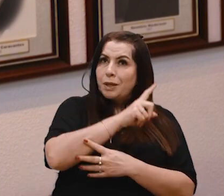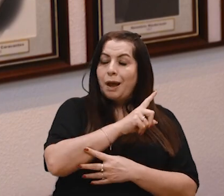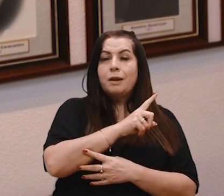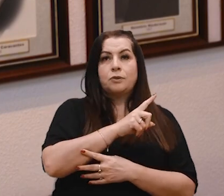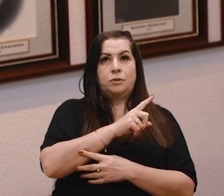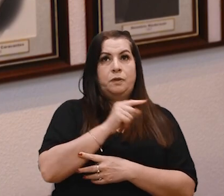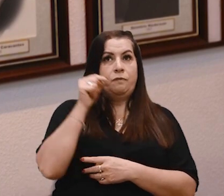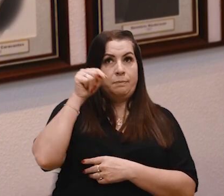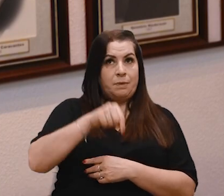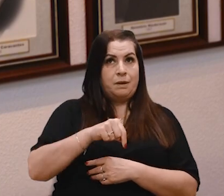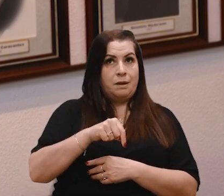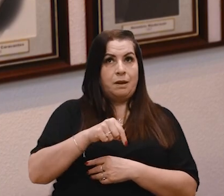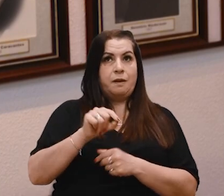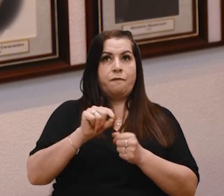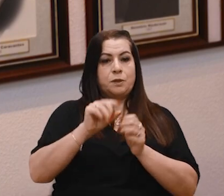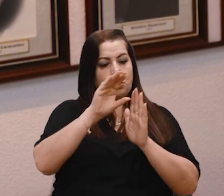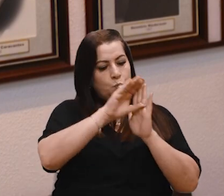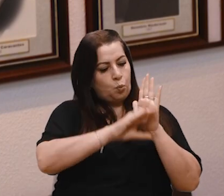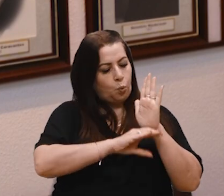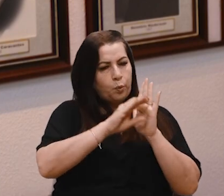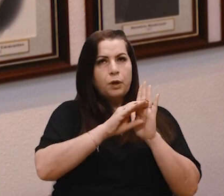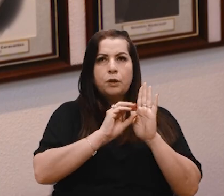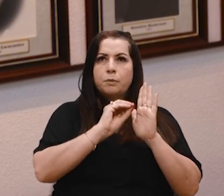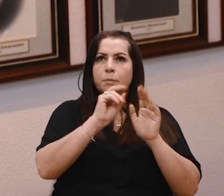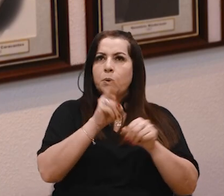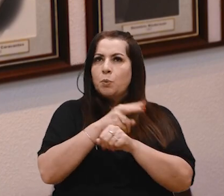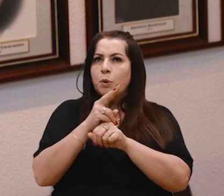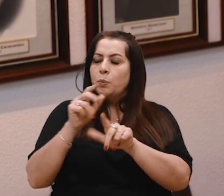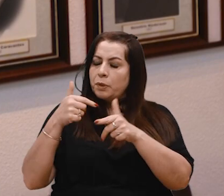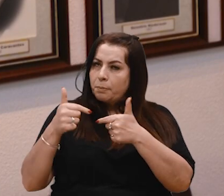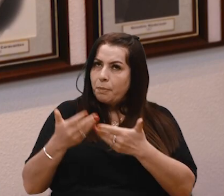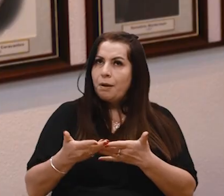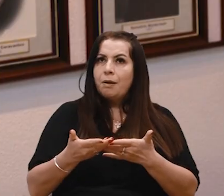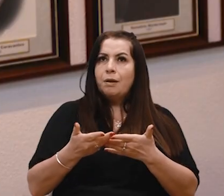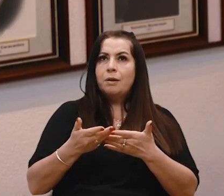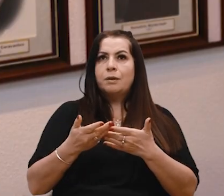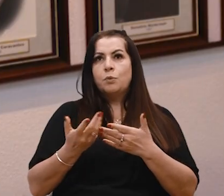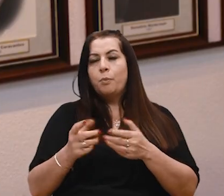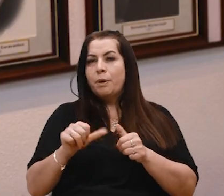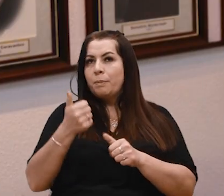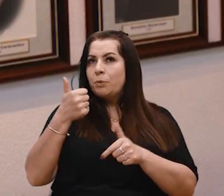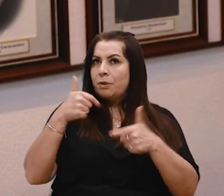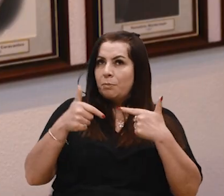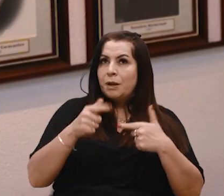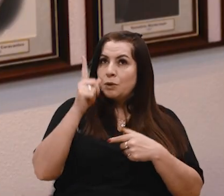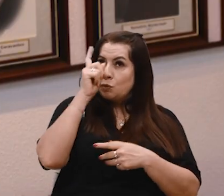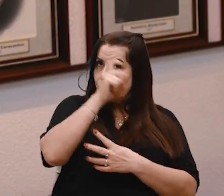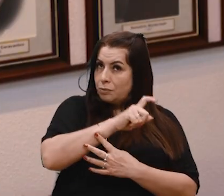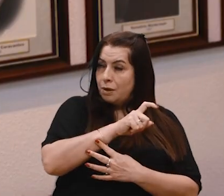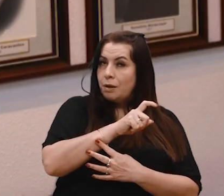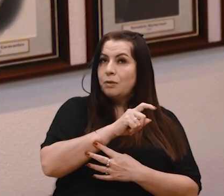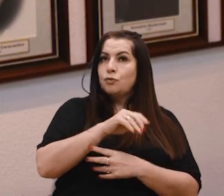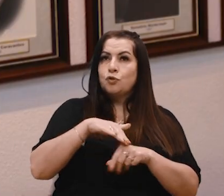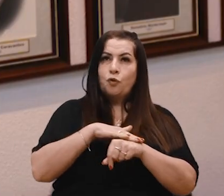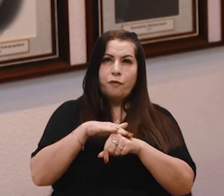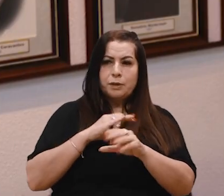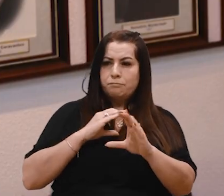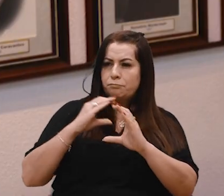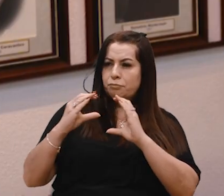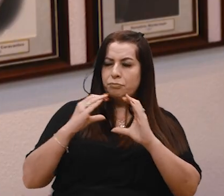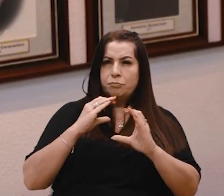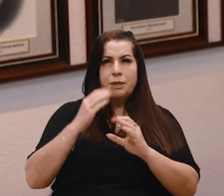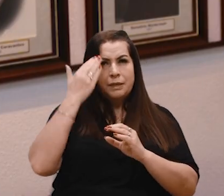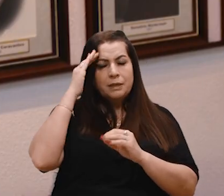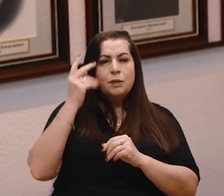assim, já estão com uma dificuldade muito grande de vir para cá fazer um currículo, né, para procurar um emprego, né, ou no seu primeiro emprego, a dificuldade